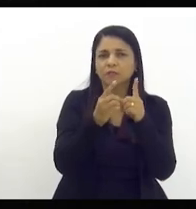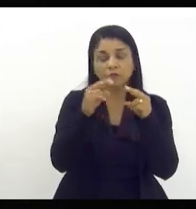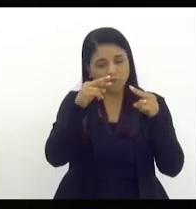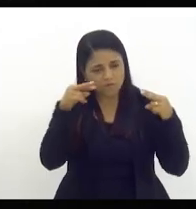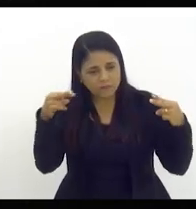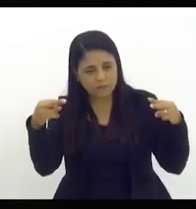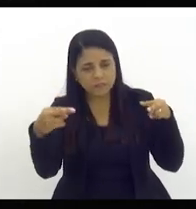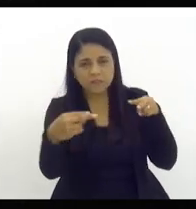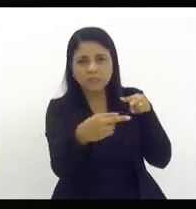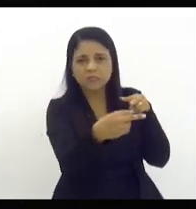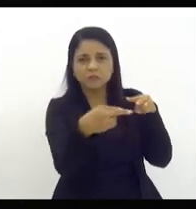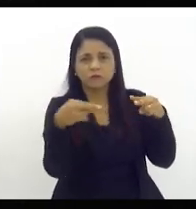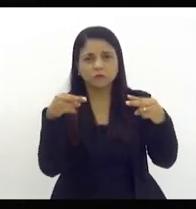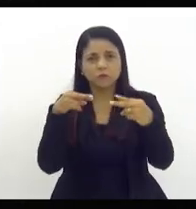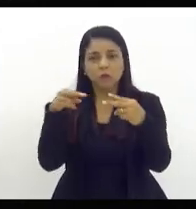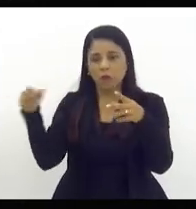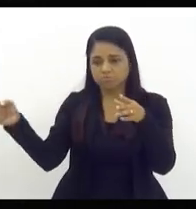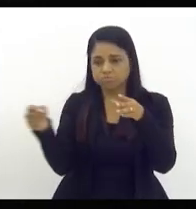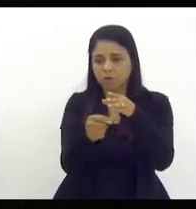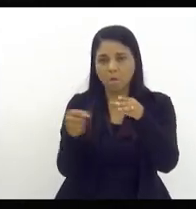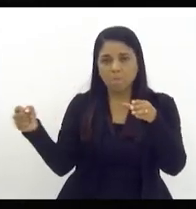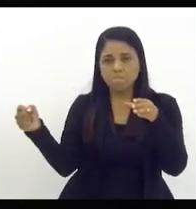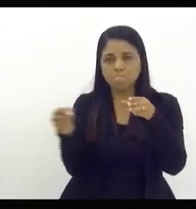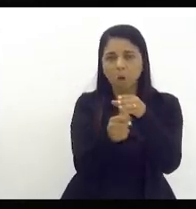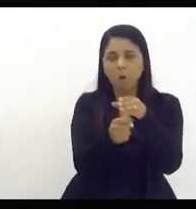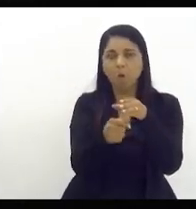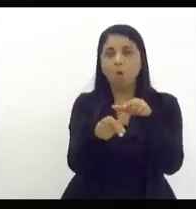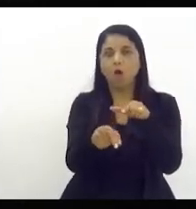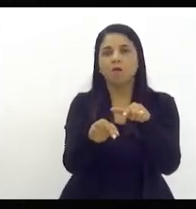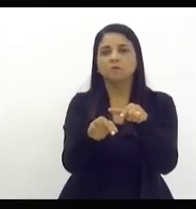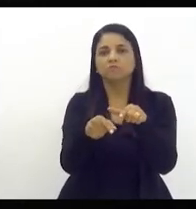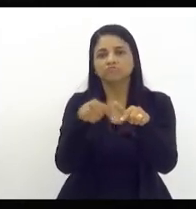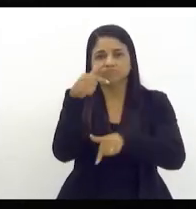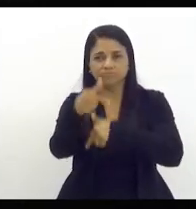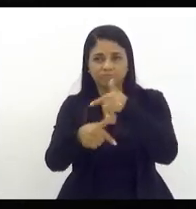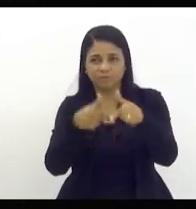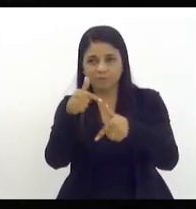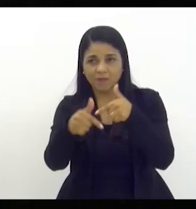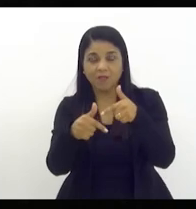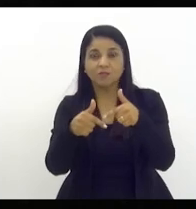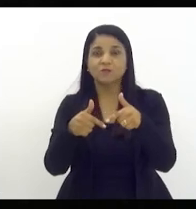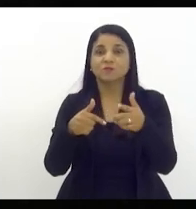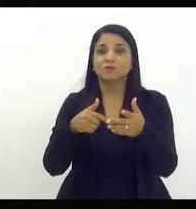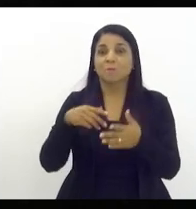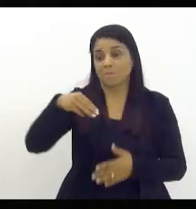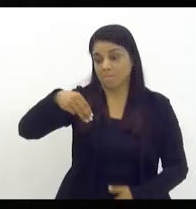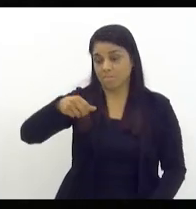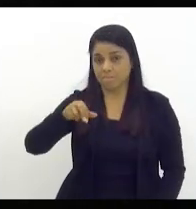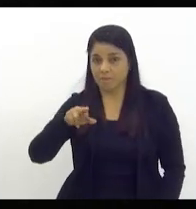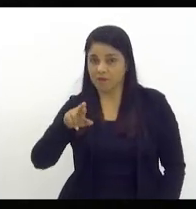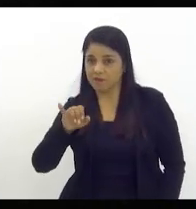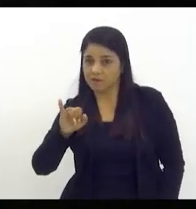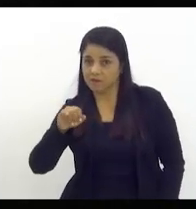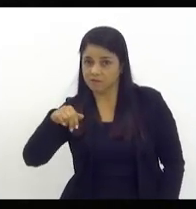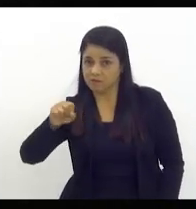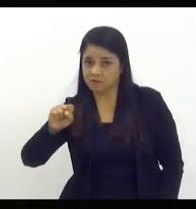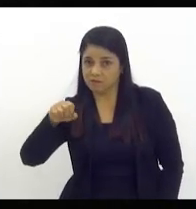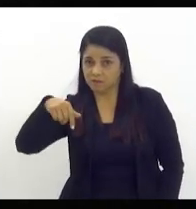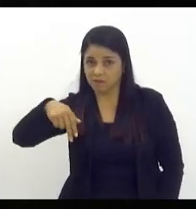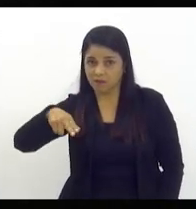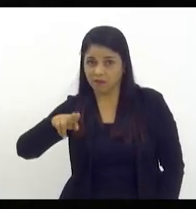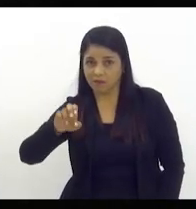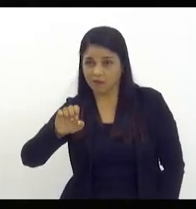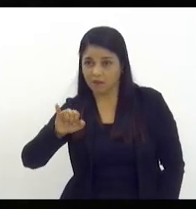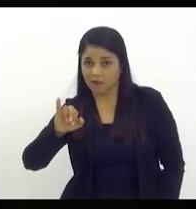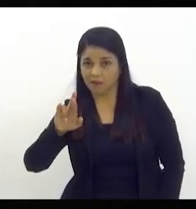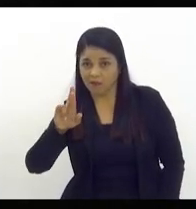a empregabilidade, porque o exercício de marisqueira é um exercício de emprego e renda. E o que